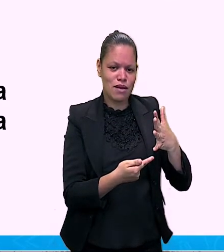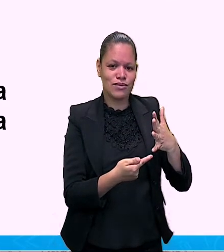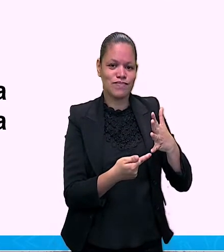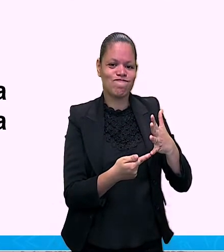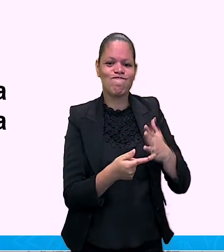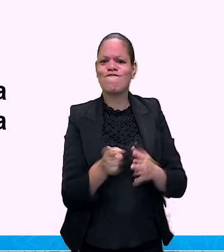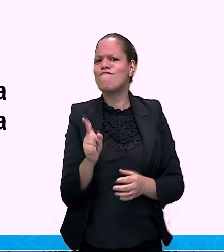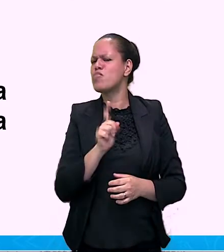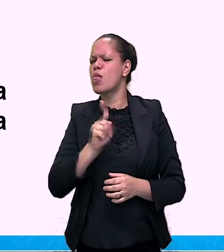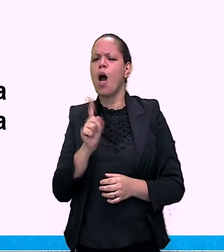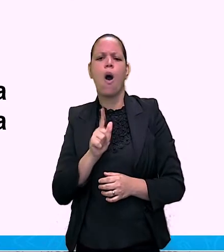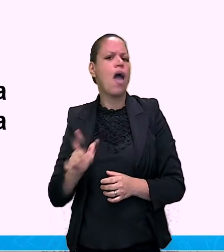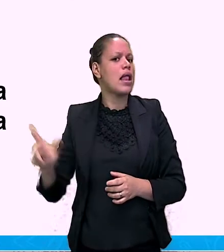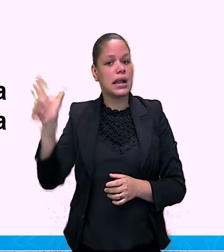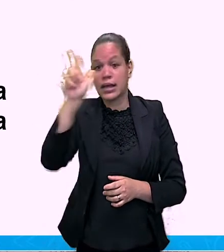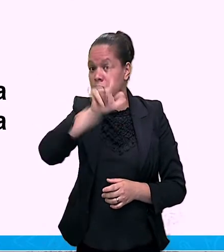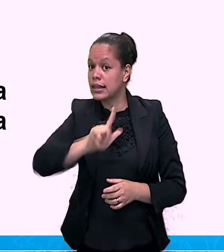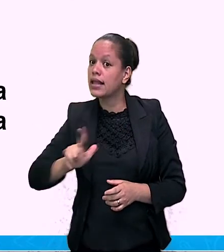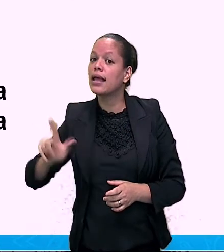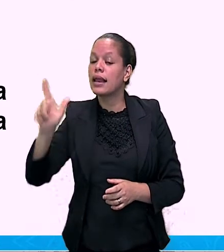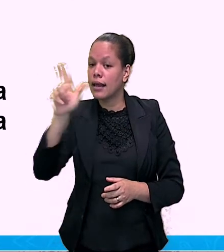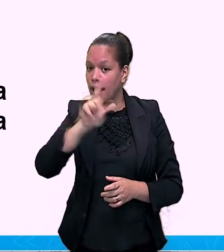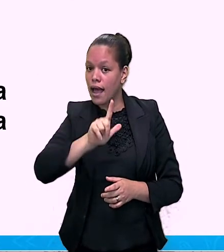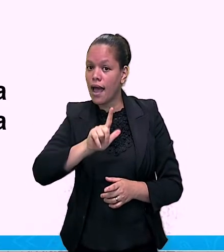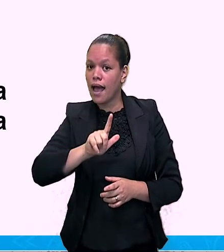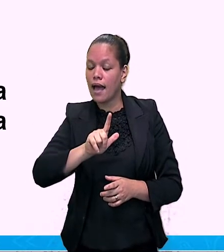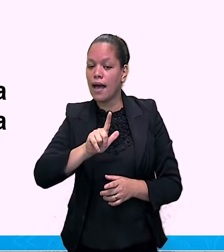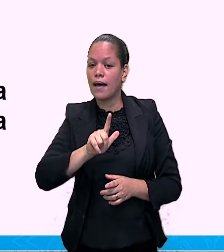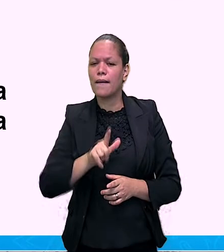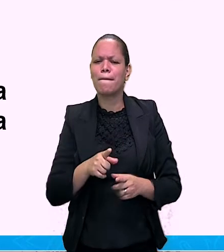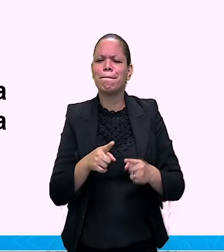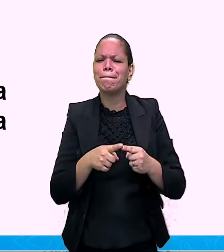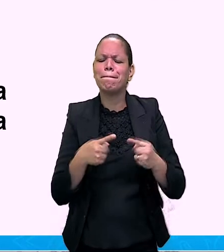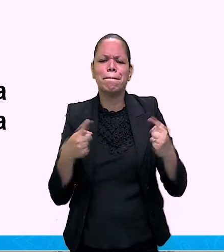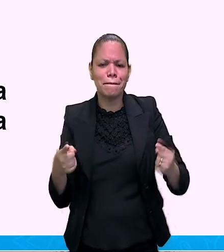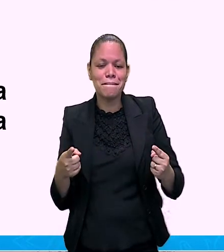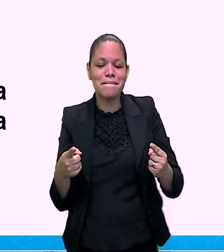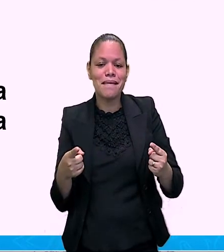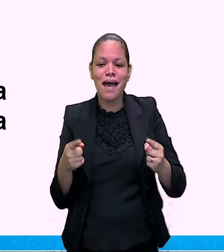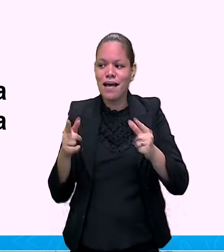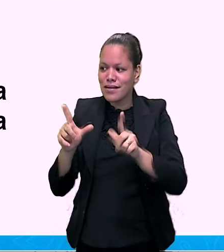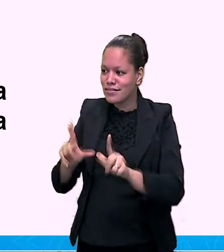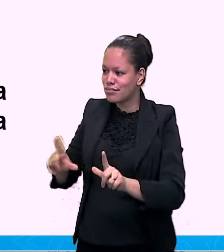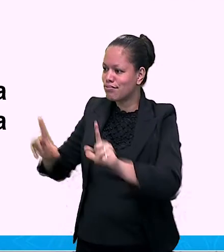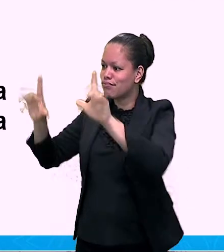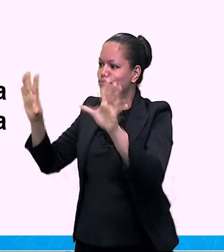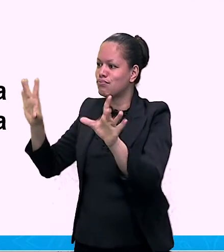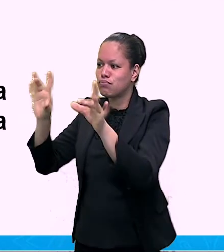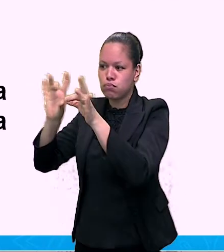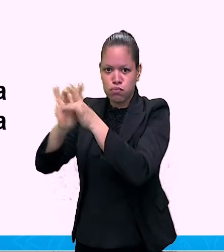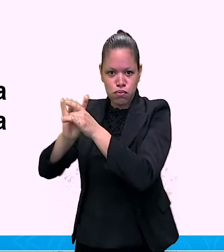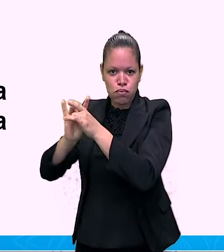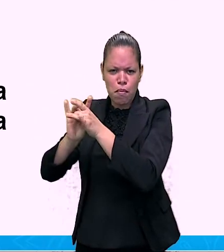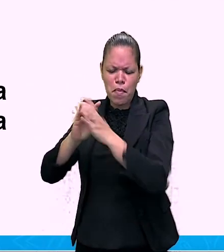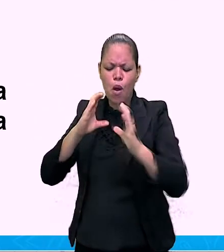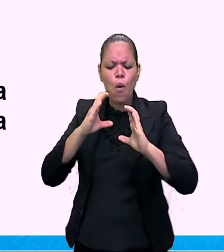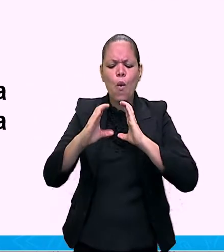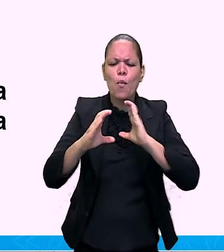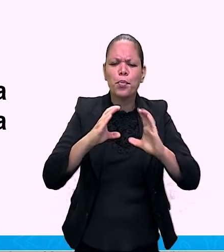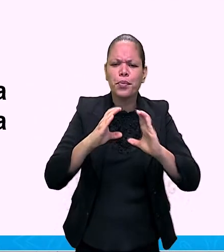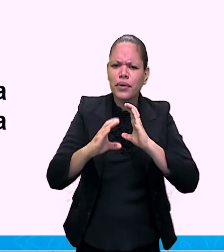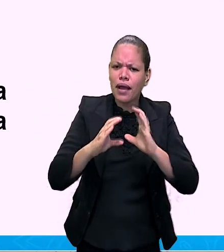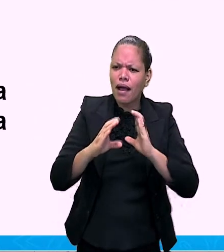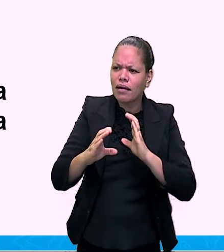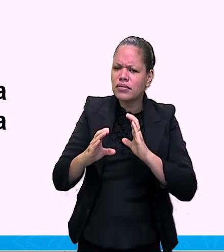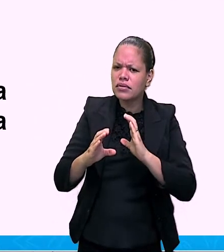nos meios de comunicação, jornais, revistas, televisão, internet, rádio, dentre outros meios. Tem